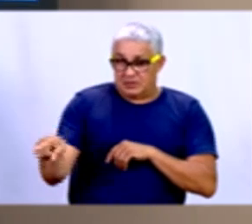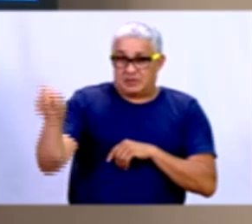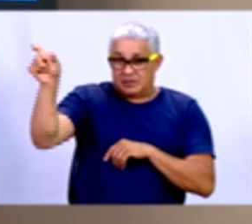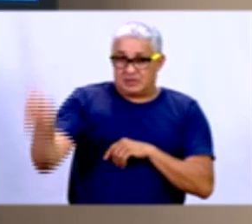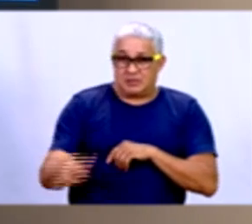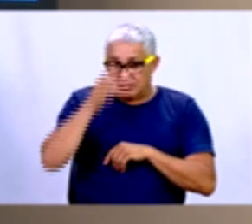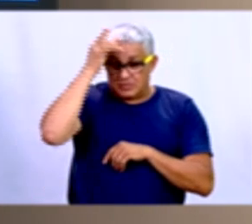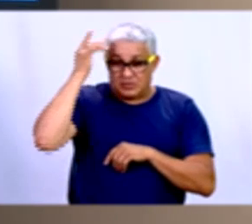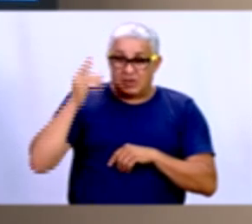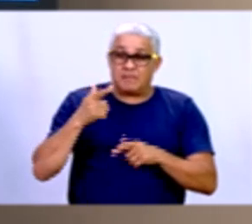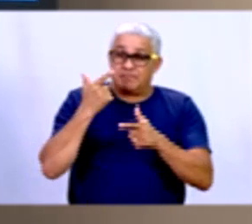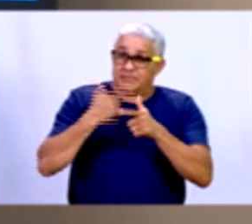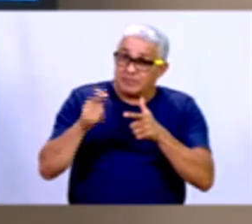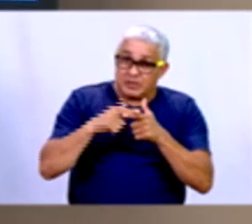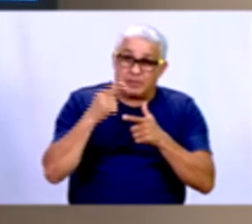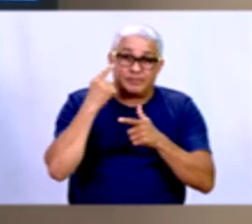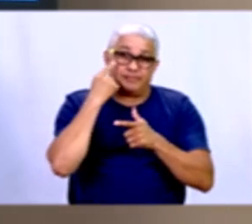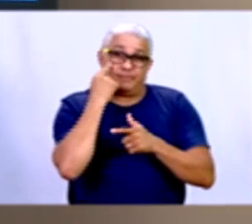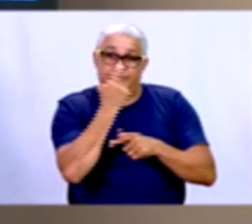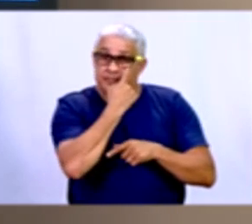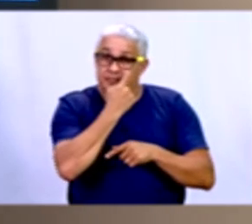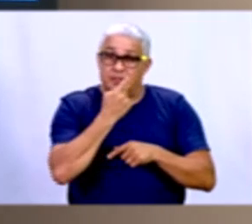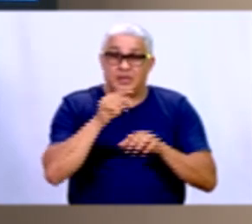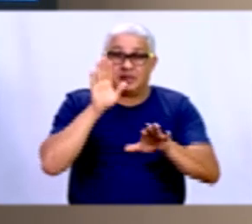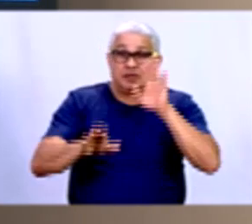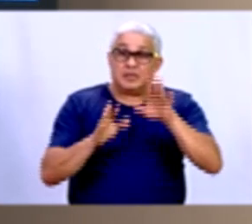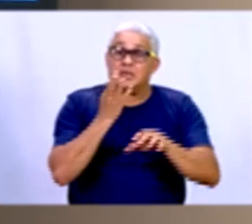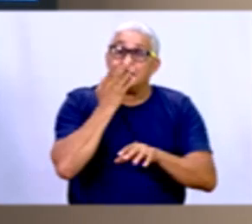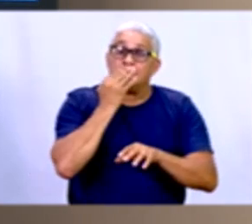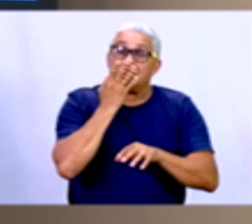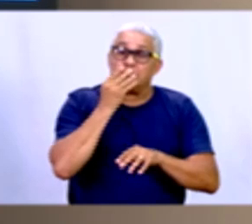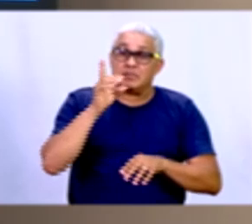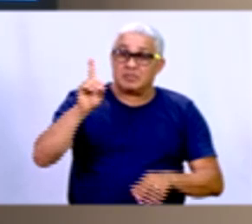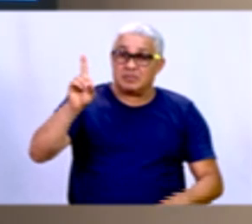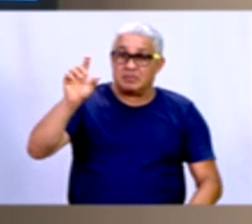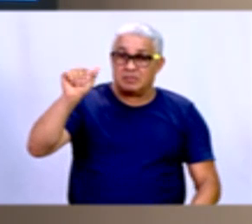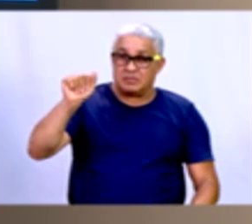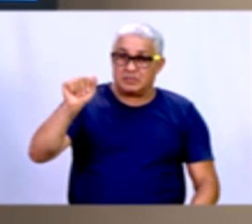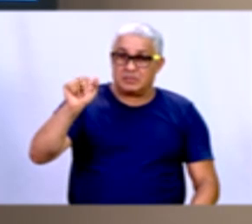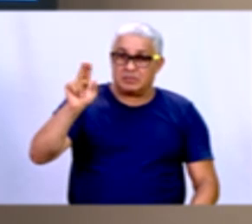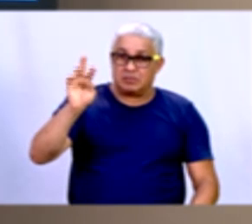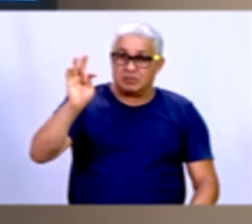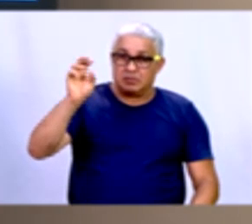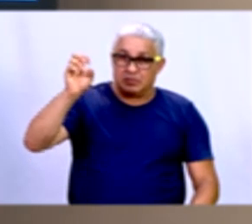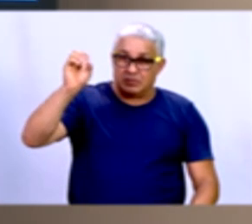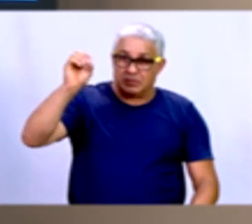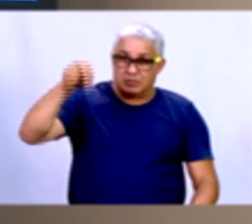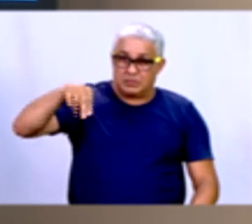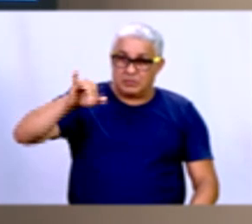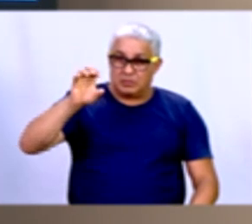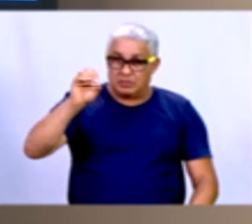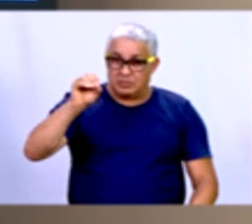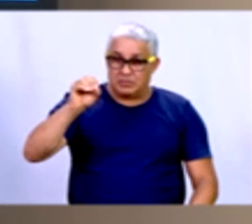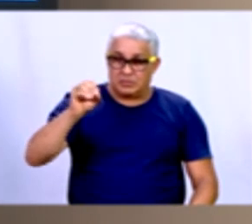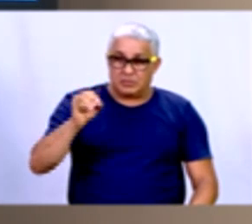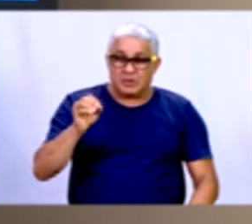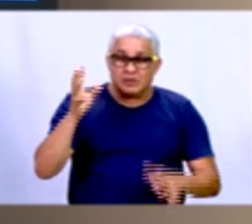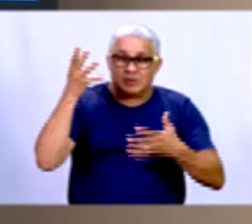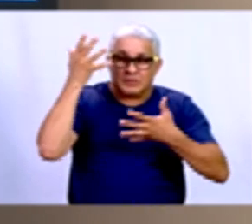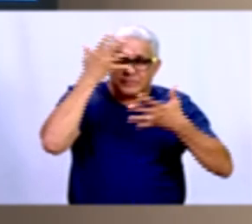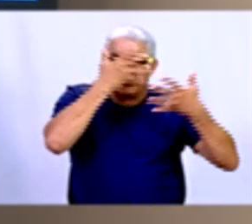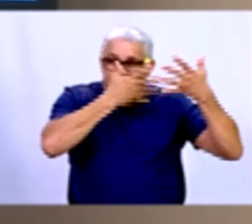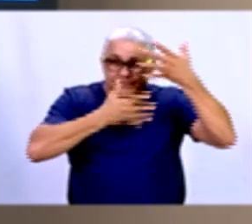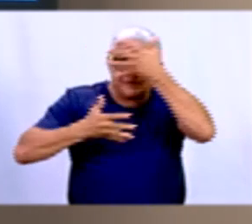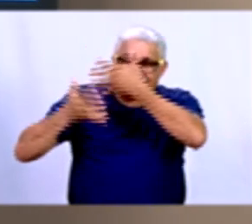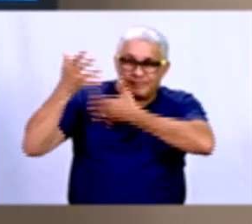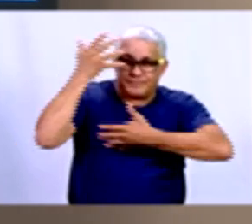é daltônico, dependendo das cores que eu utilizar no meu sistema, ele não vai enxergar o que está escrito,